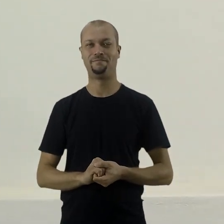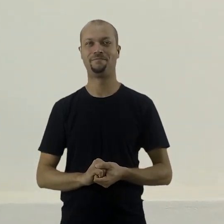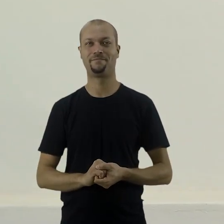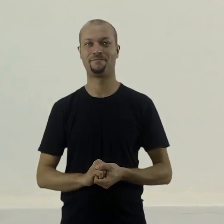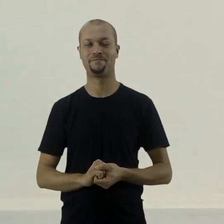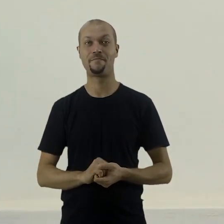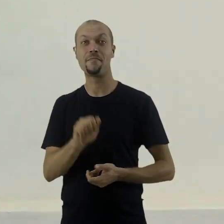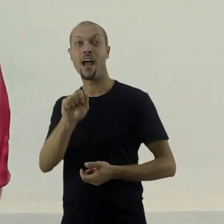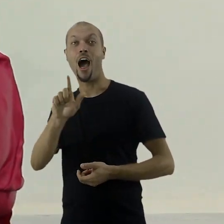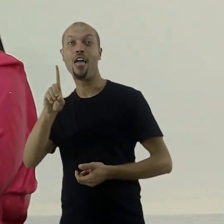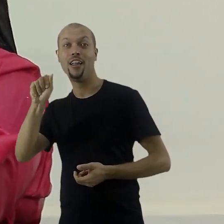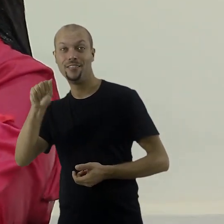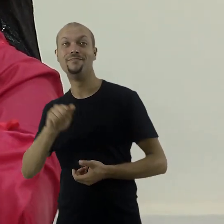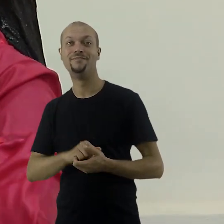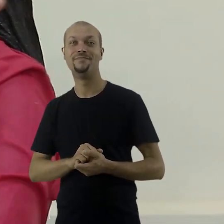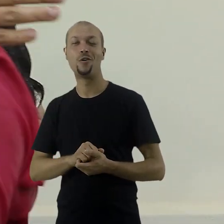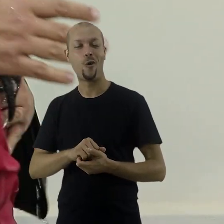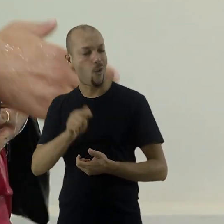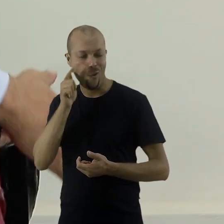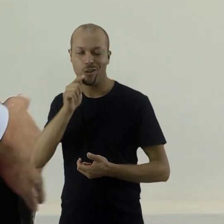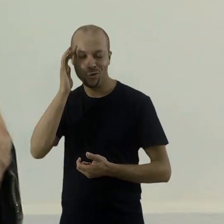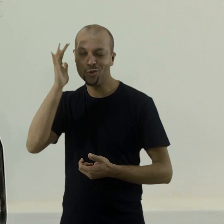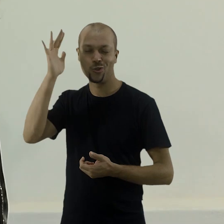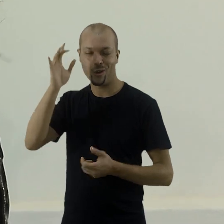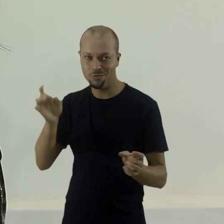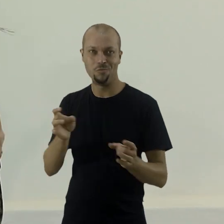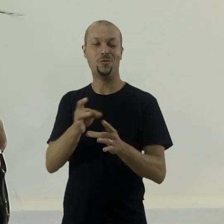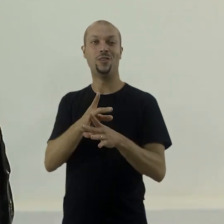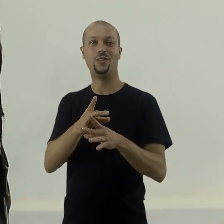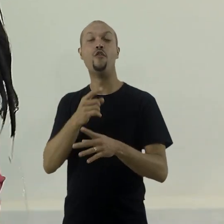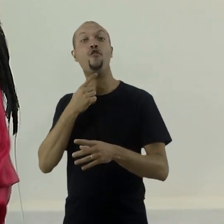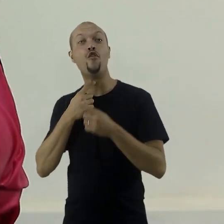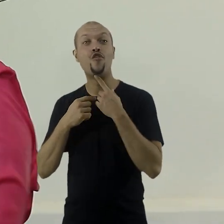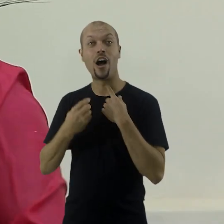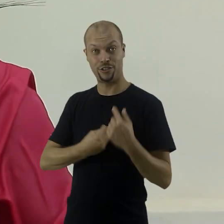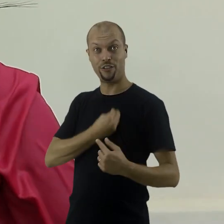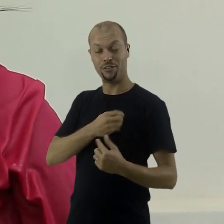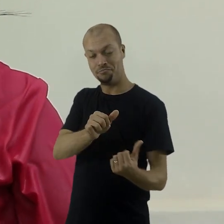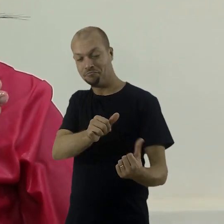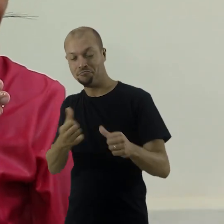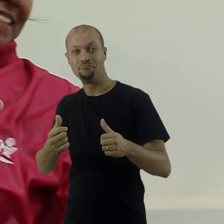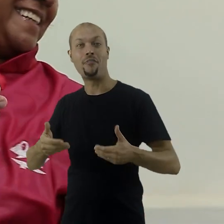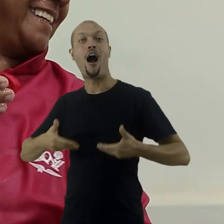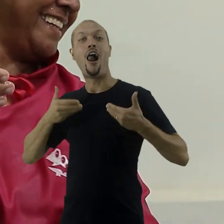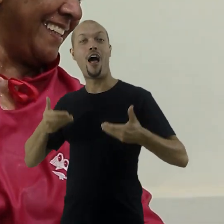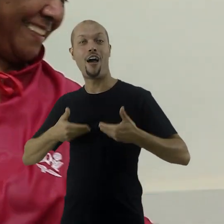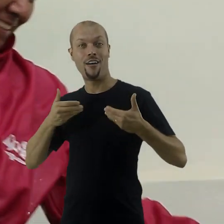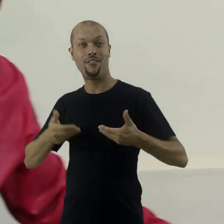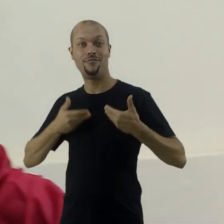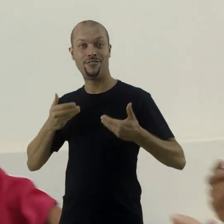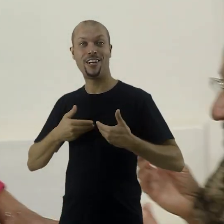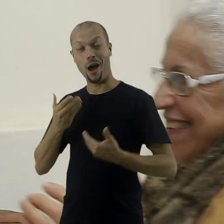Áurea então pôde realizar o maior desejo da sua vida e se batizou, para a alegria de suas amigas que estavam lá para